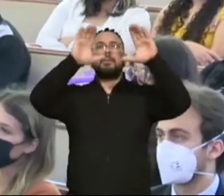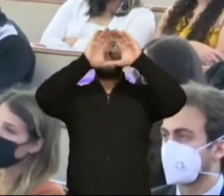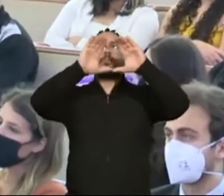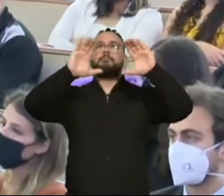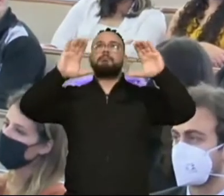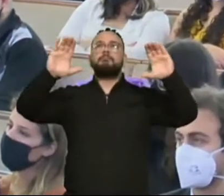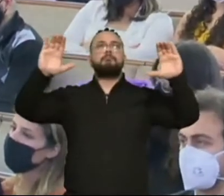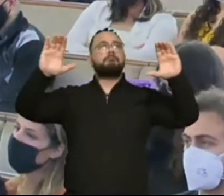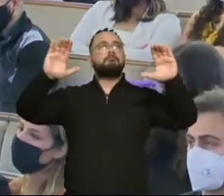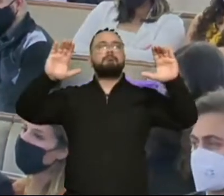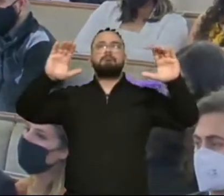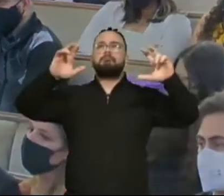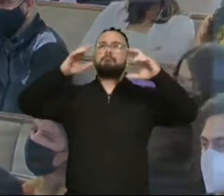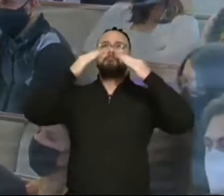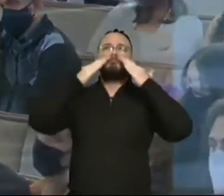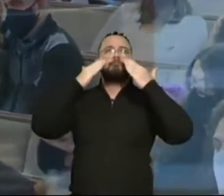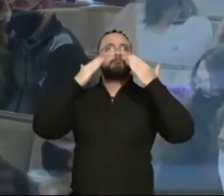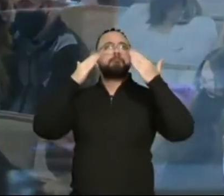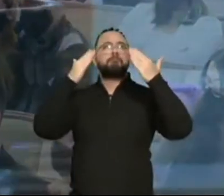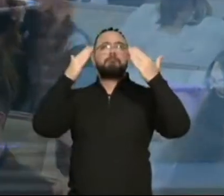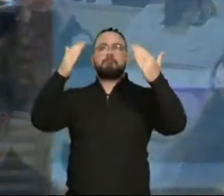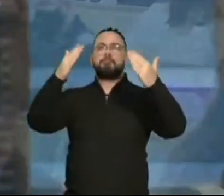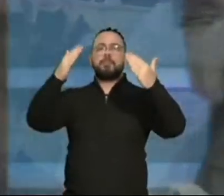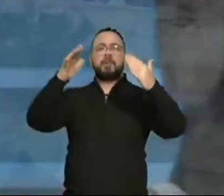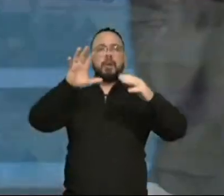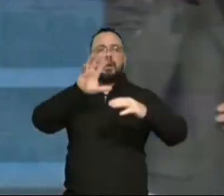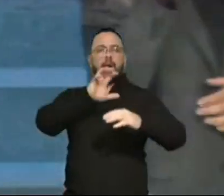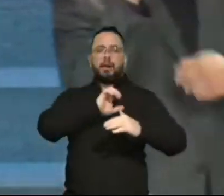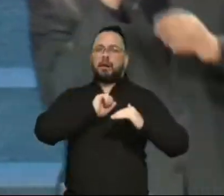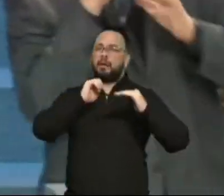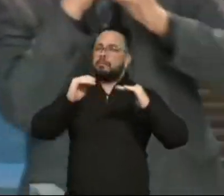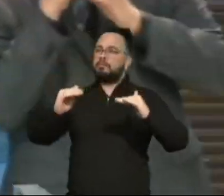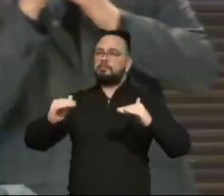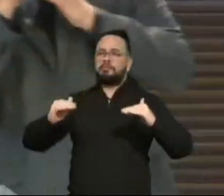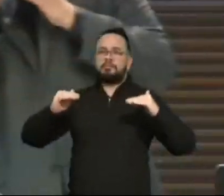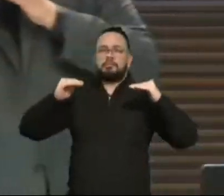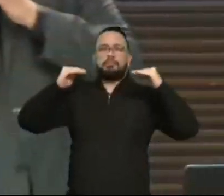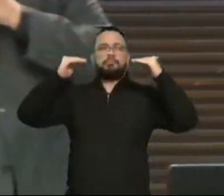céu. O amor maior que nunca hei de